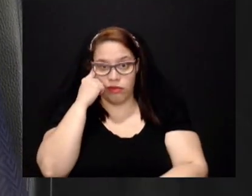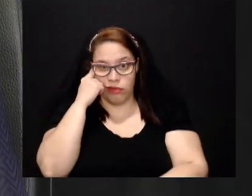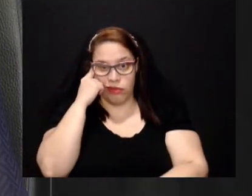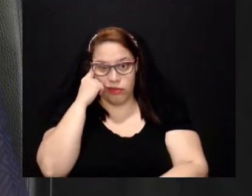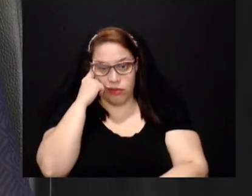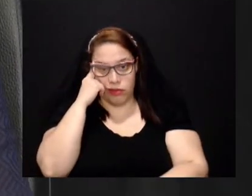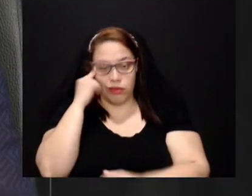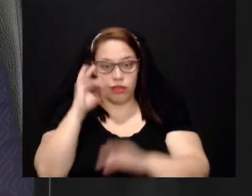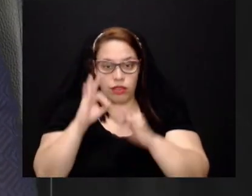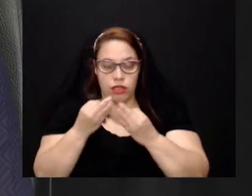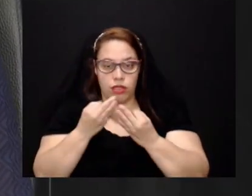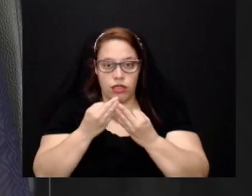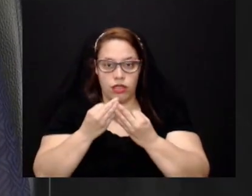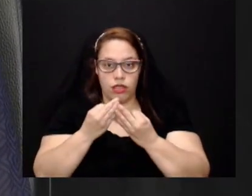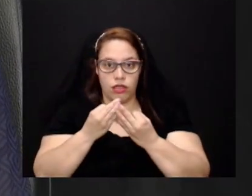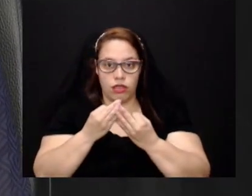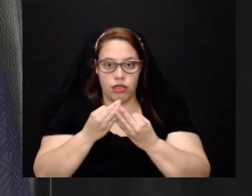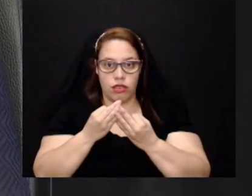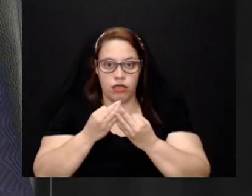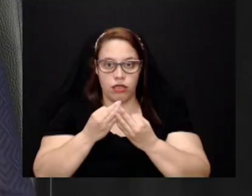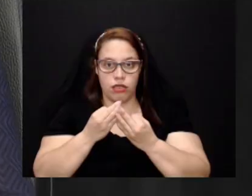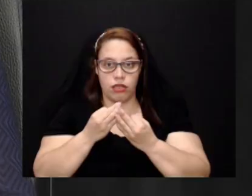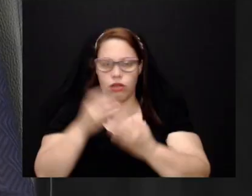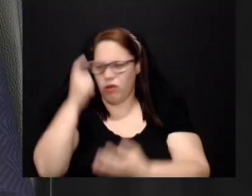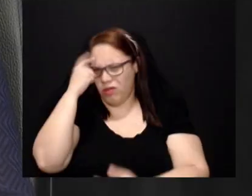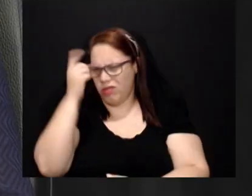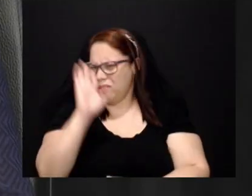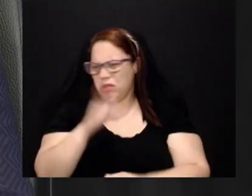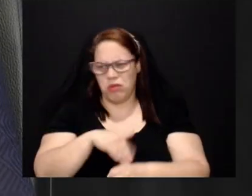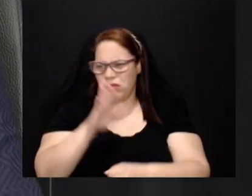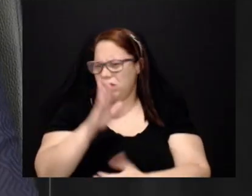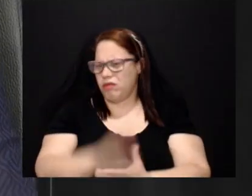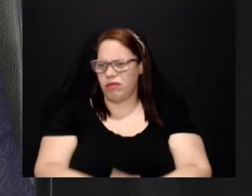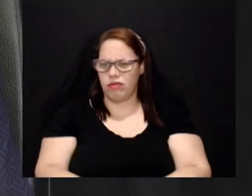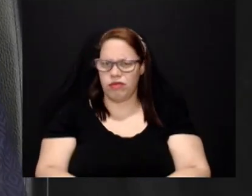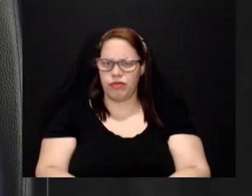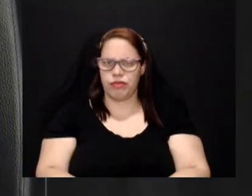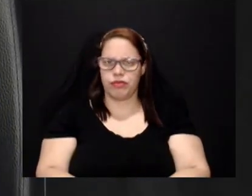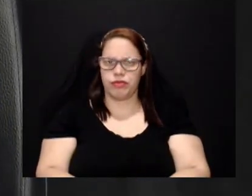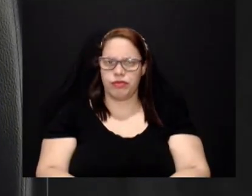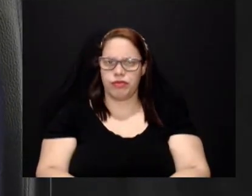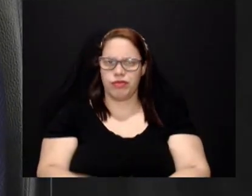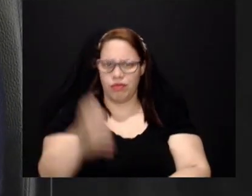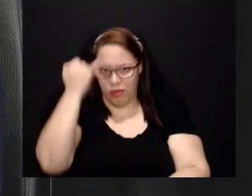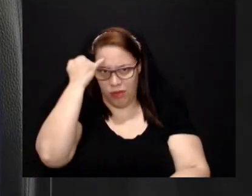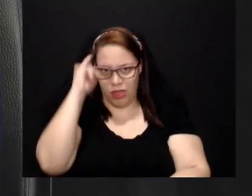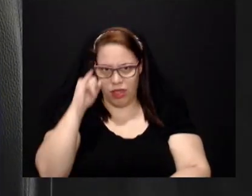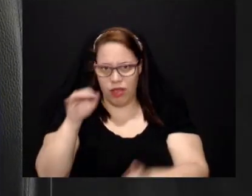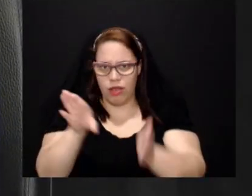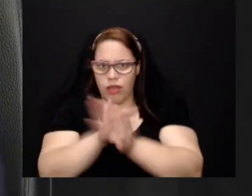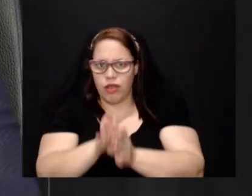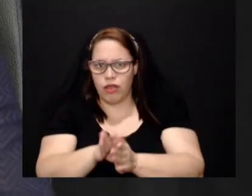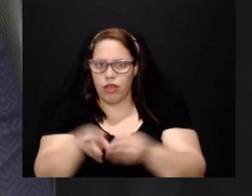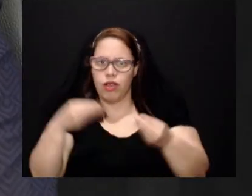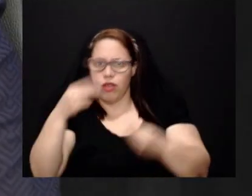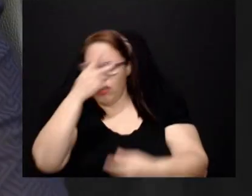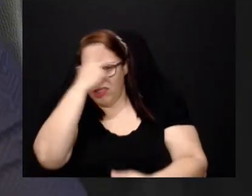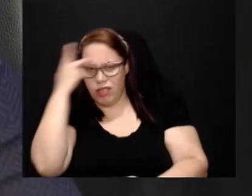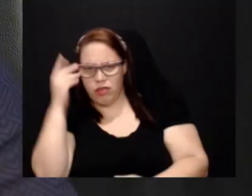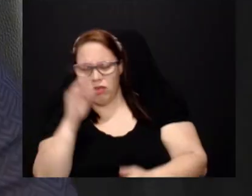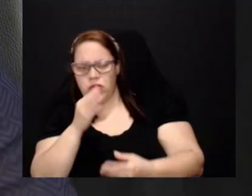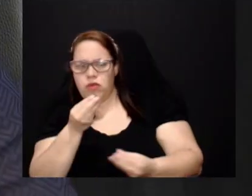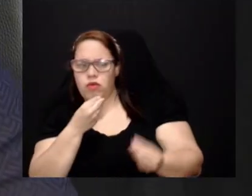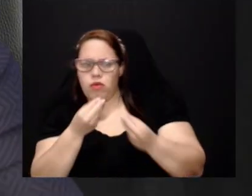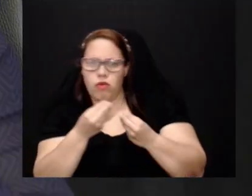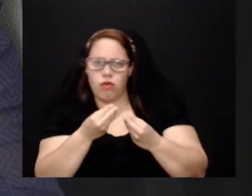vou. Sabe, eu não fico pensando mais. Porque antes eu tinha, assim, aquela ideia de, mas eu vou chegar, mas como que as pessoas vão me tratar? Mas será que as pessoas